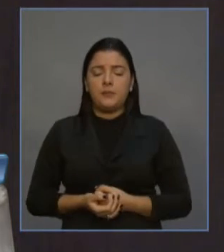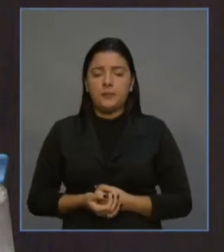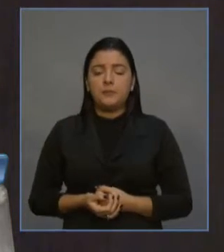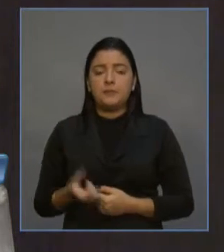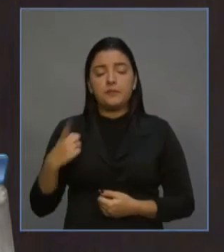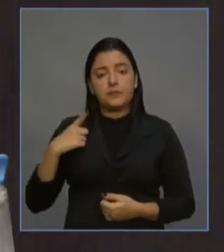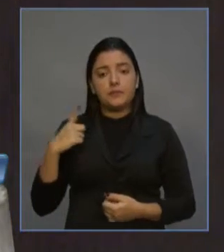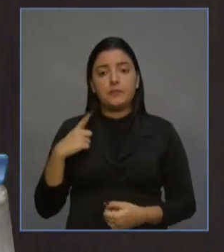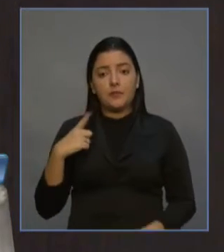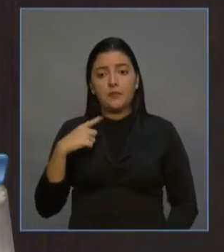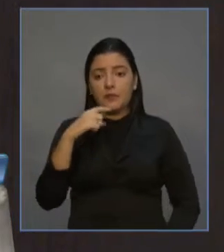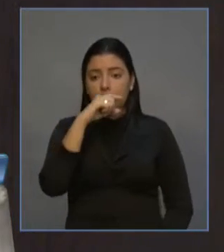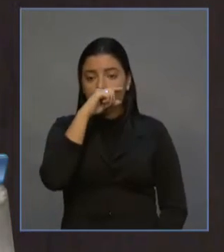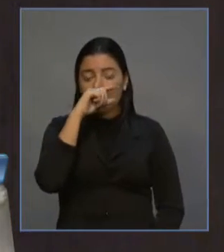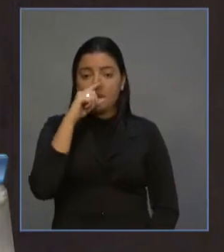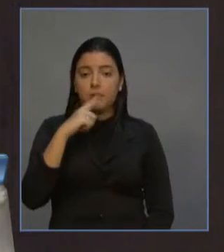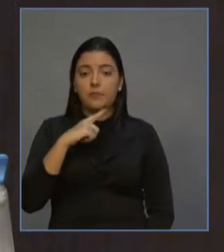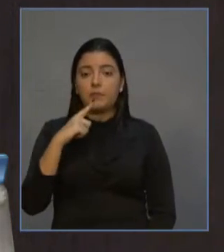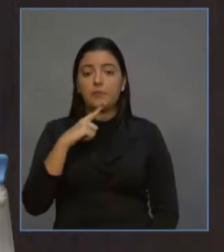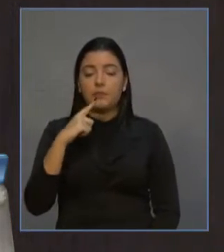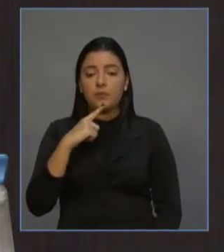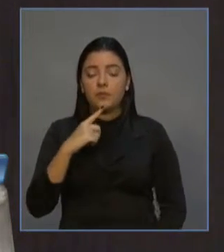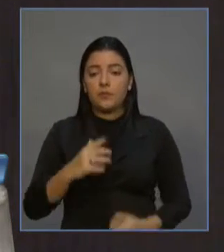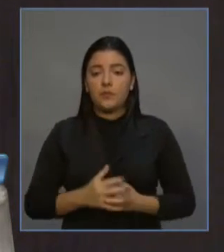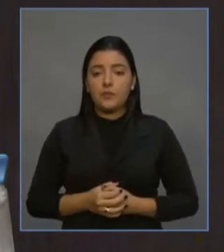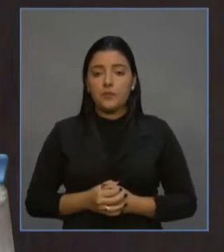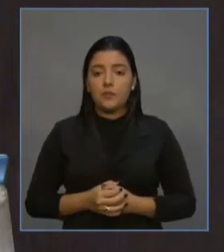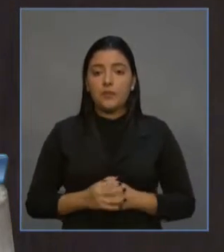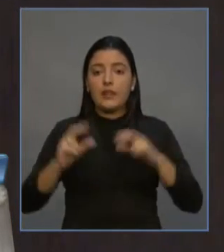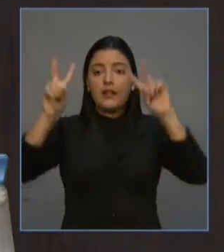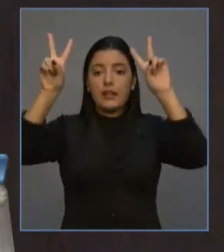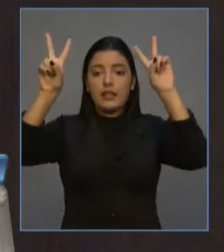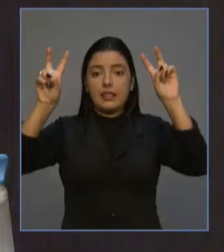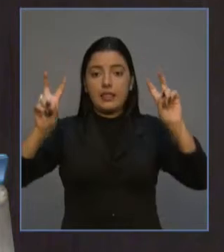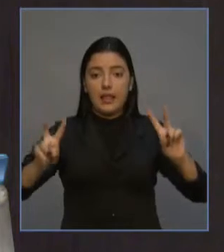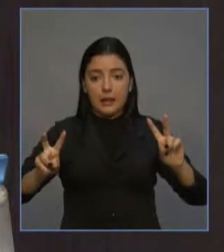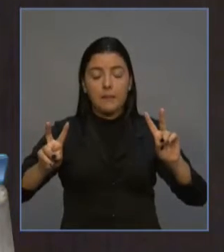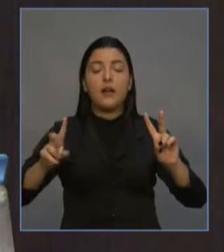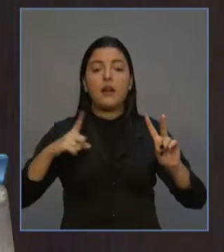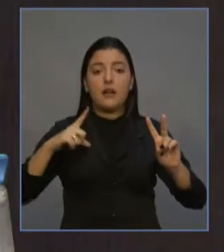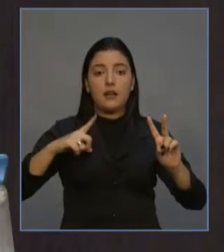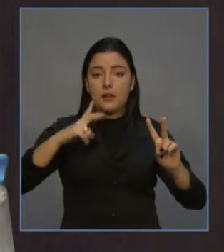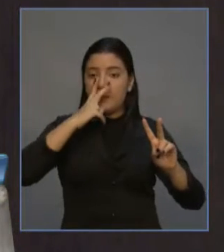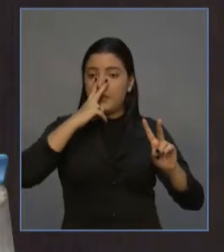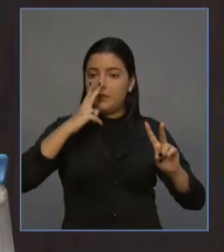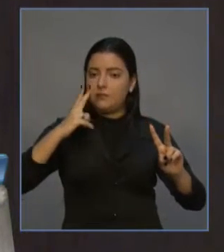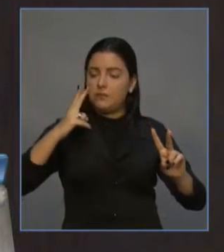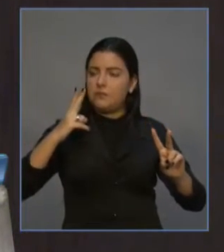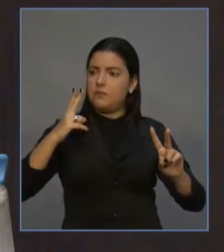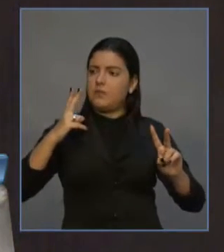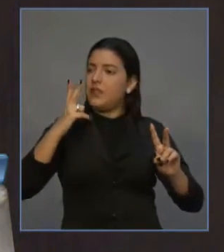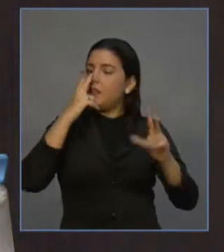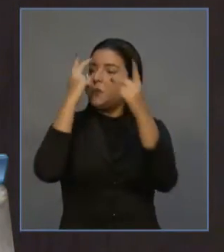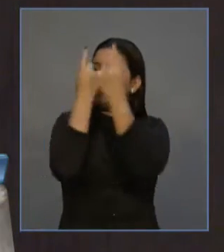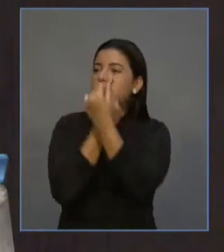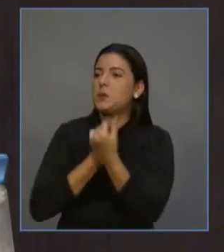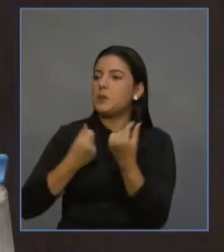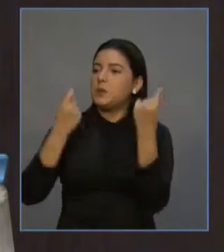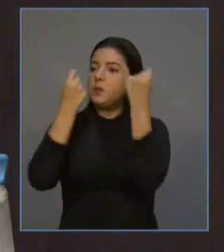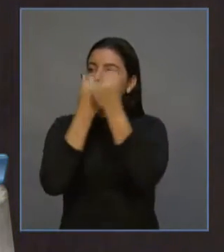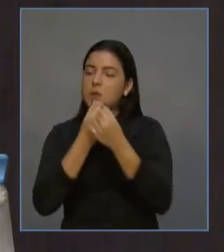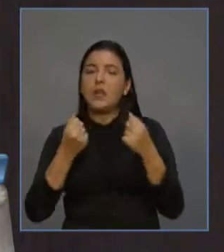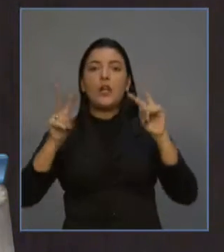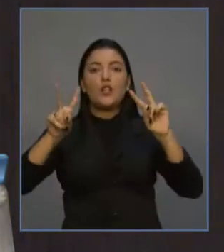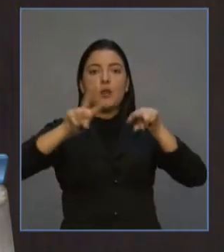uma defesa fantasiosa, gerou-se uma defesa fantasiosa de um tema absolutamente fantasioso, em torno de ideologia